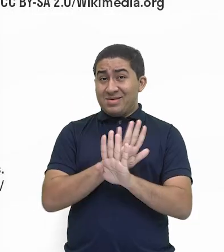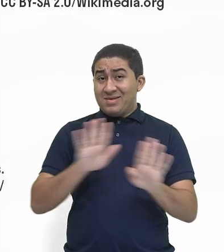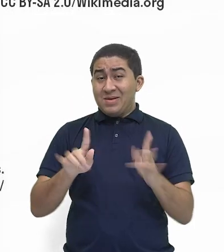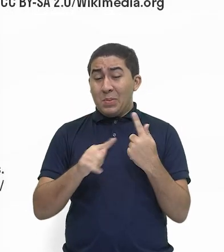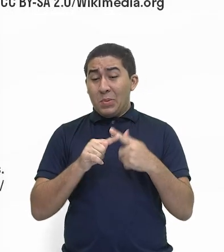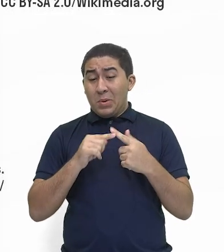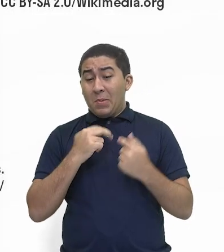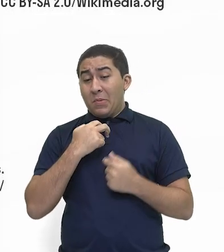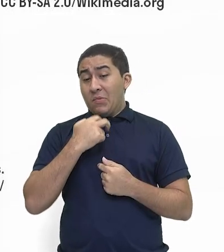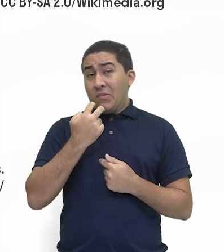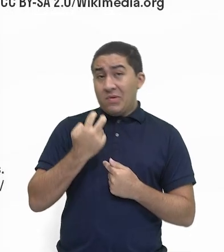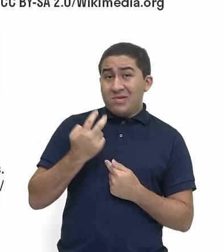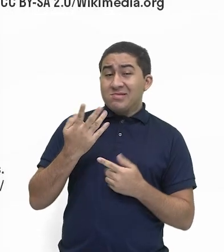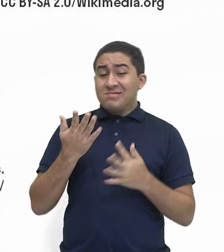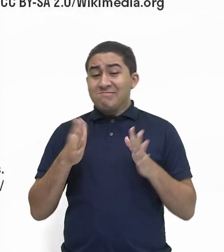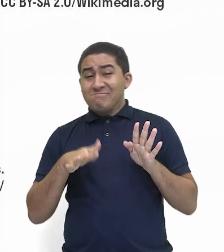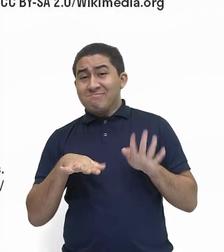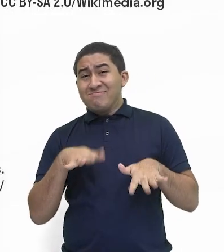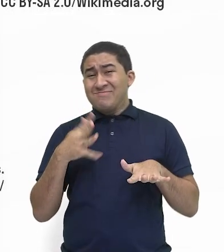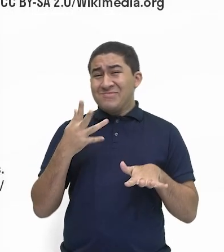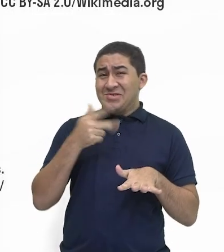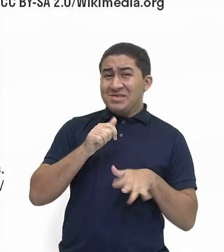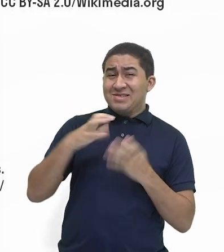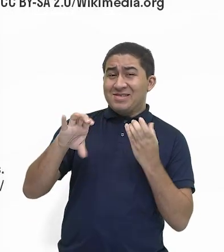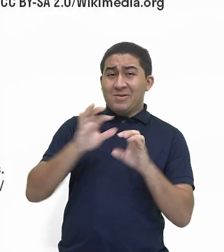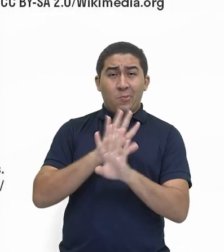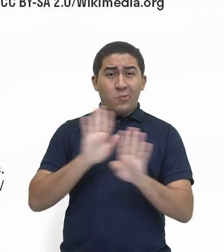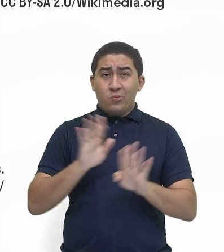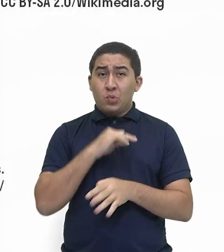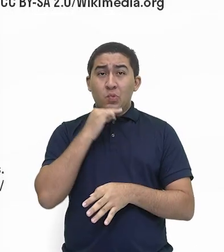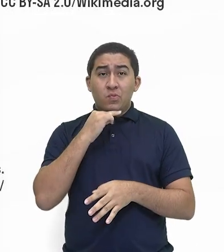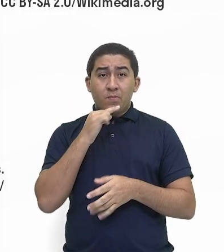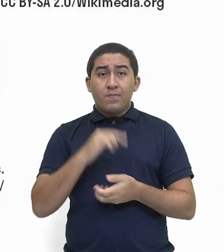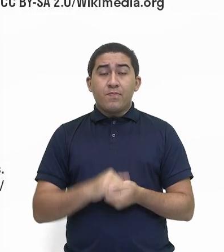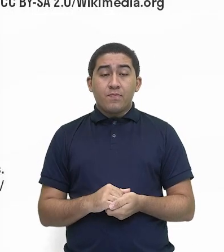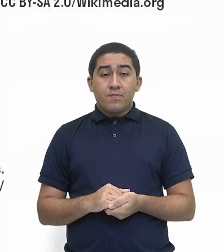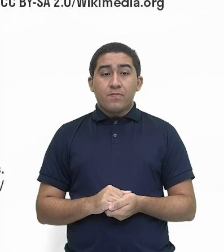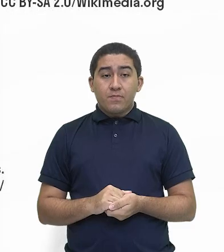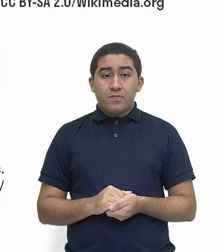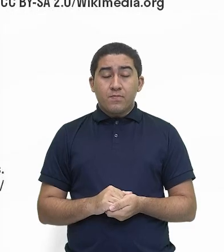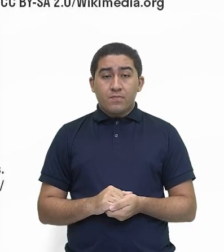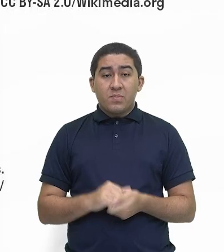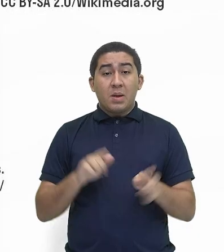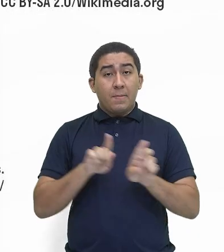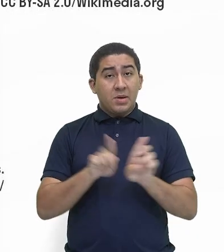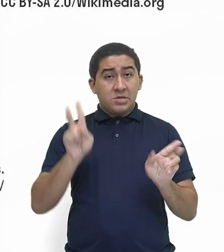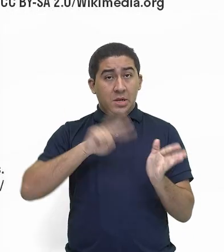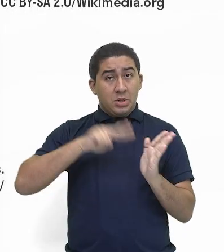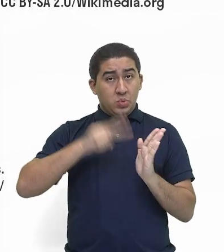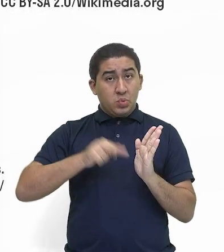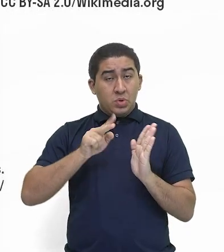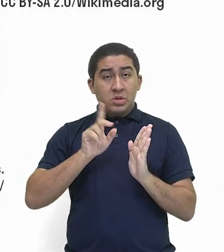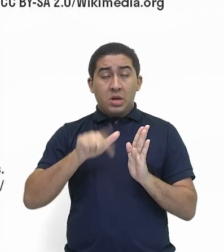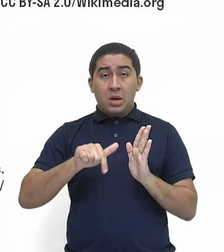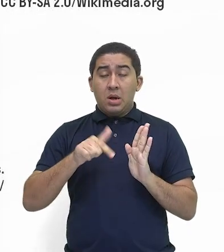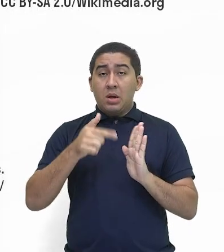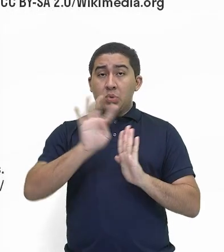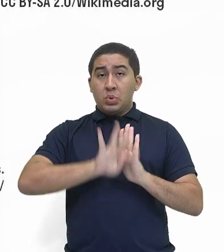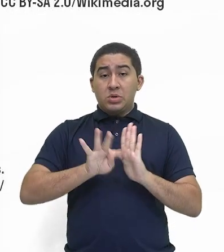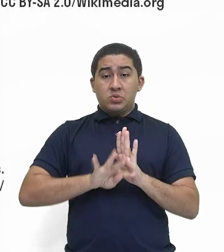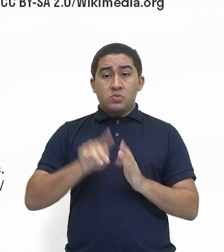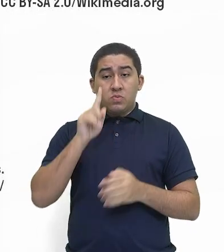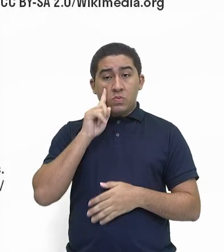ela não é bonita para cantar não. Mas olha só. I miss the taste of a